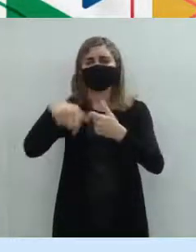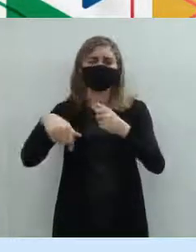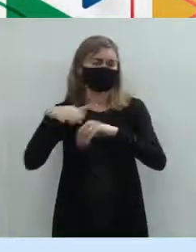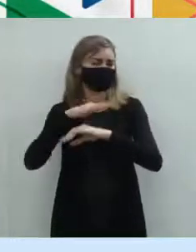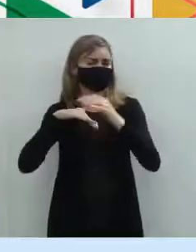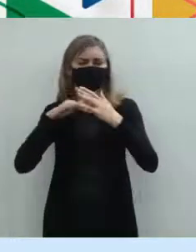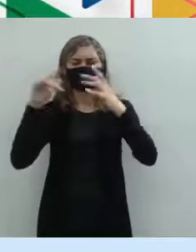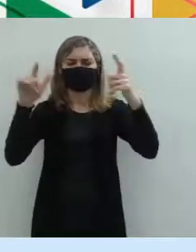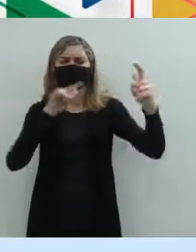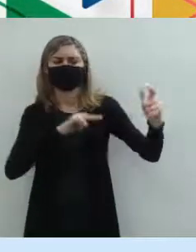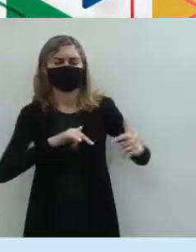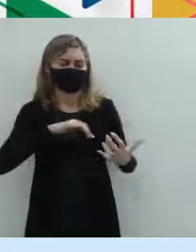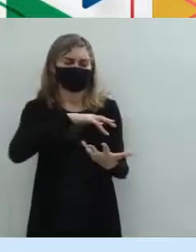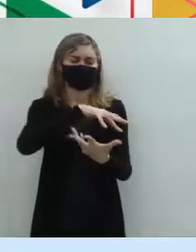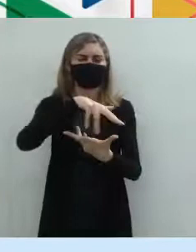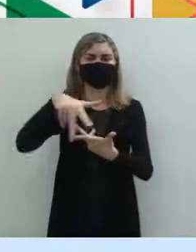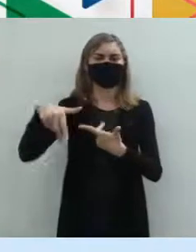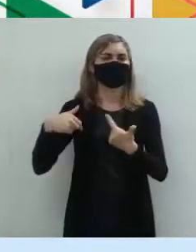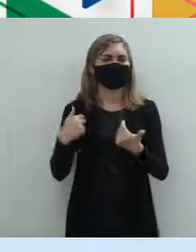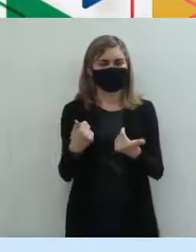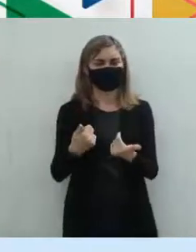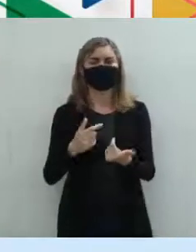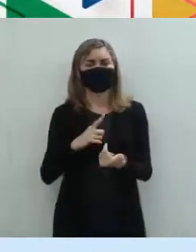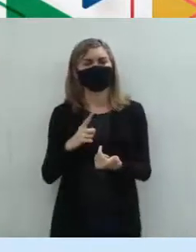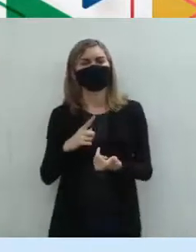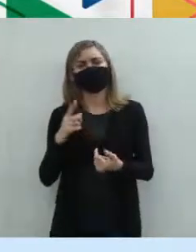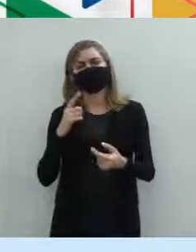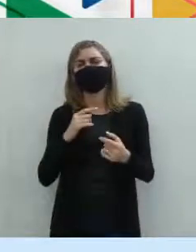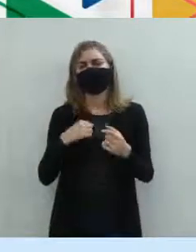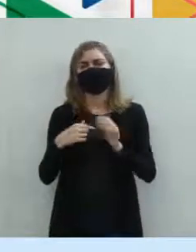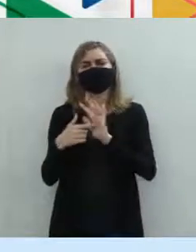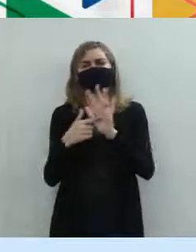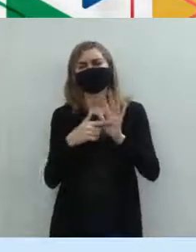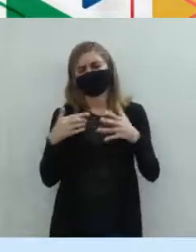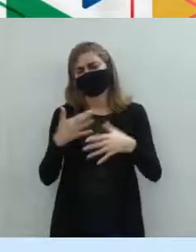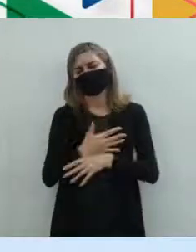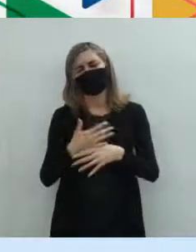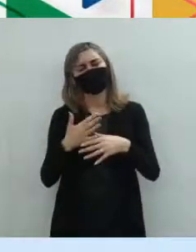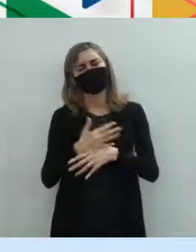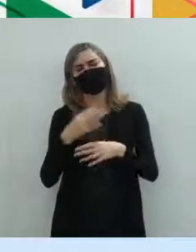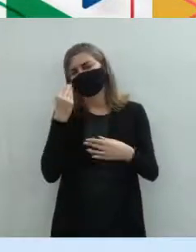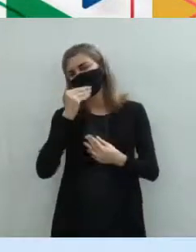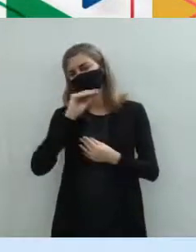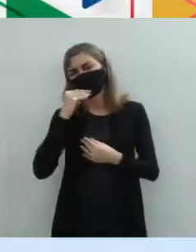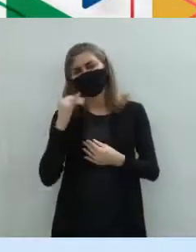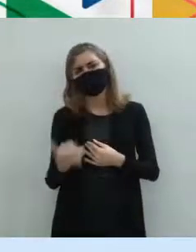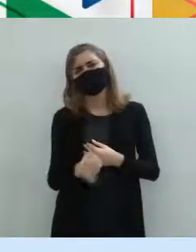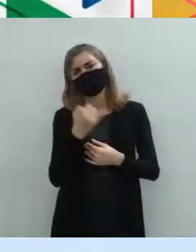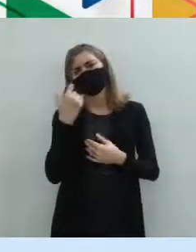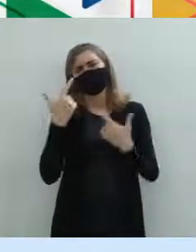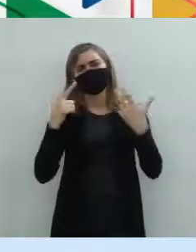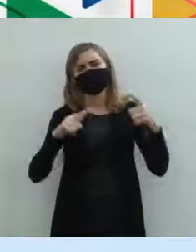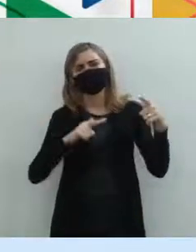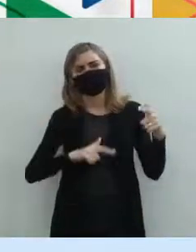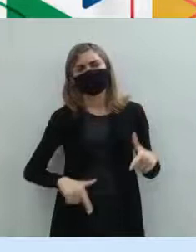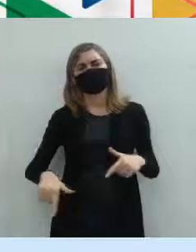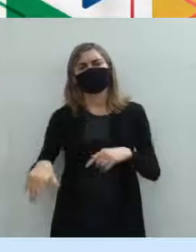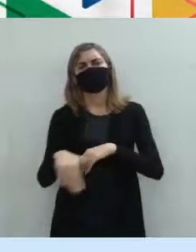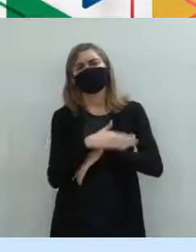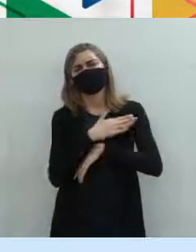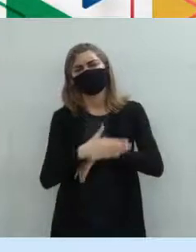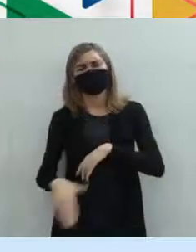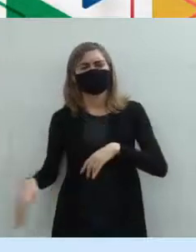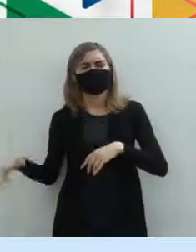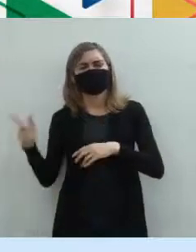todos os lugares do mundo, né? Para interferir na cidade, aproveitando os espaços públicos